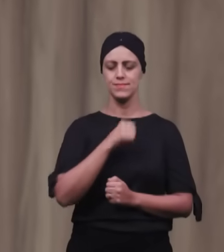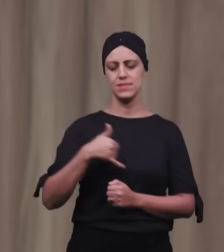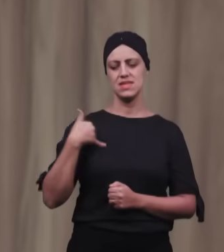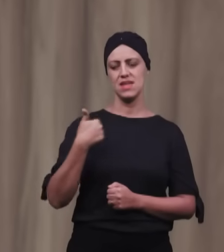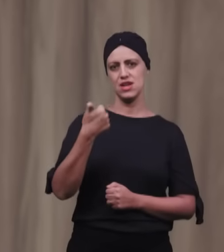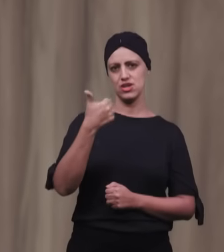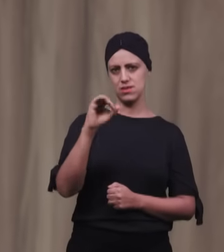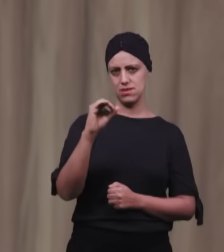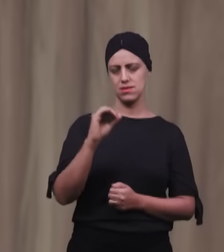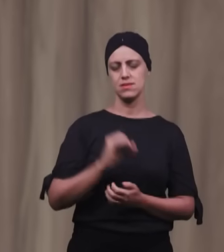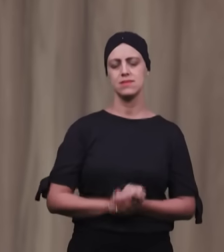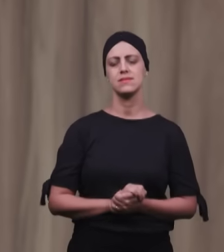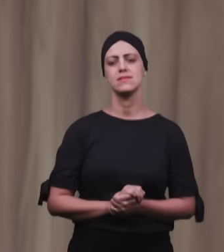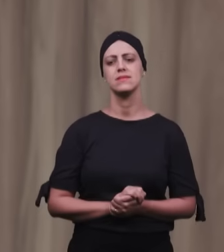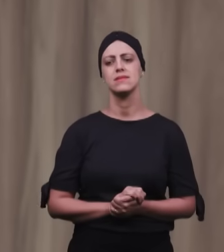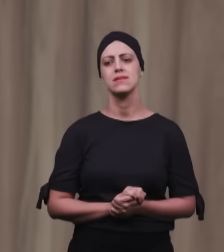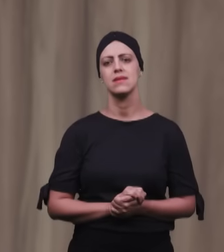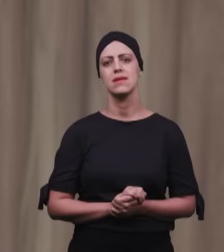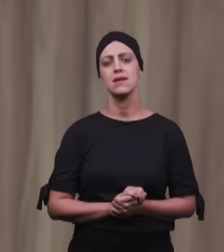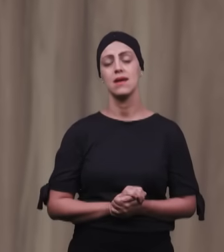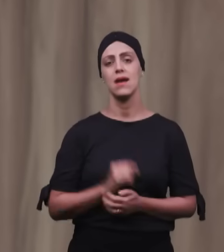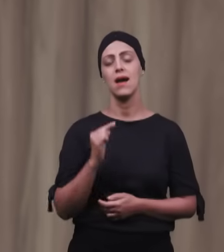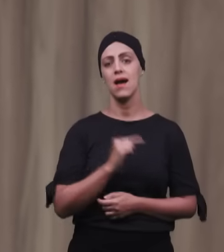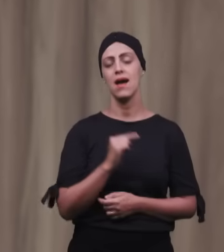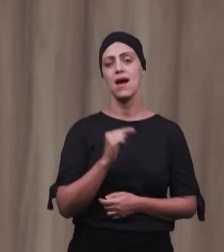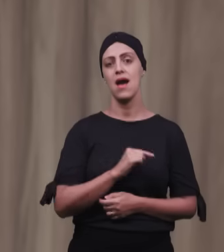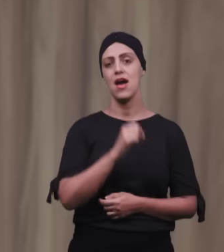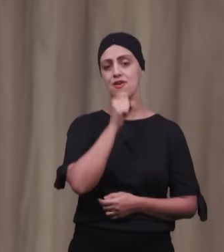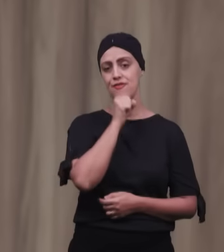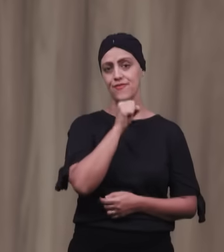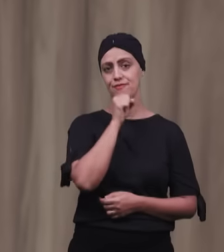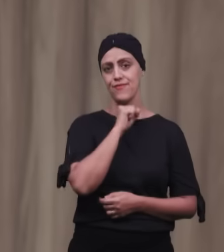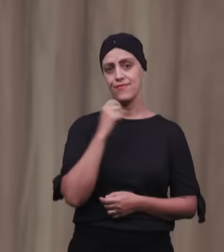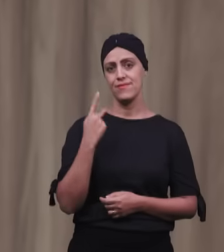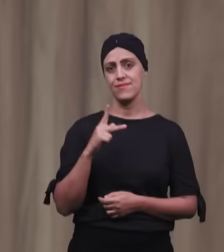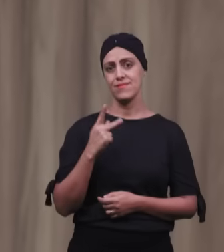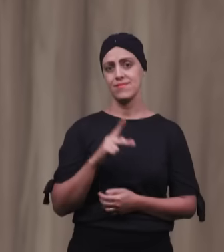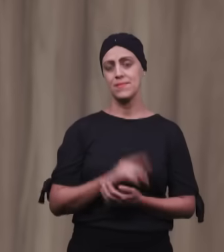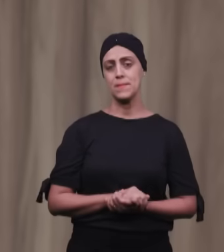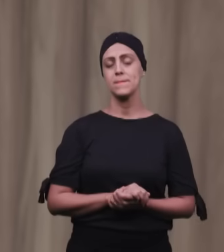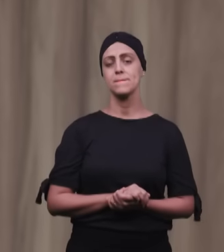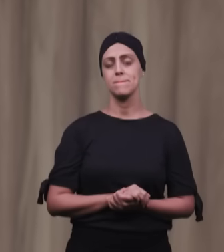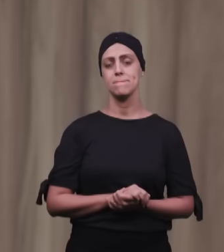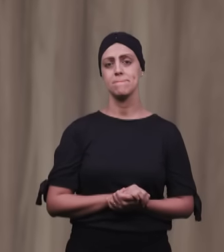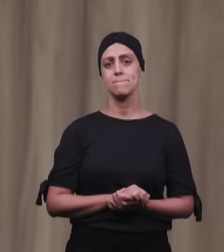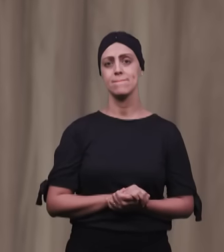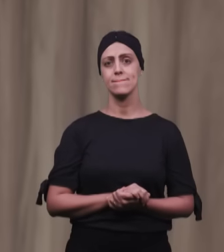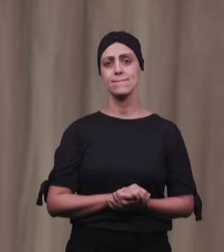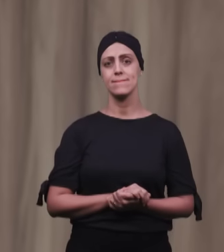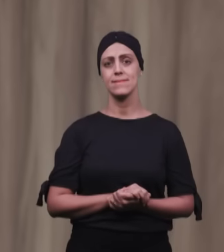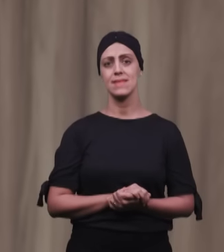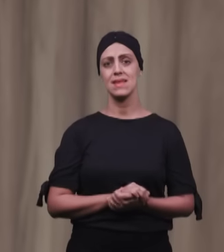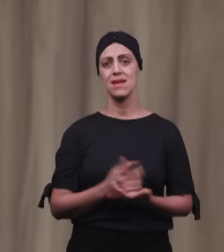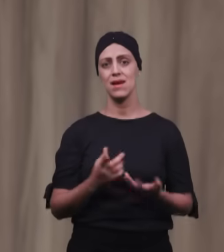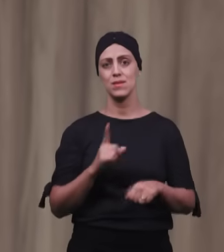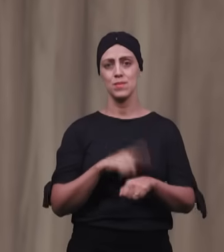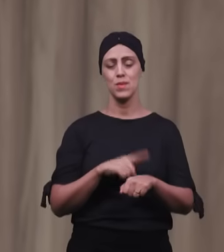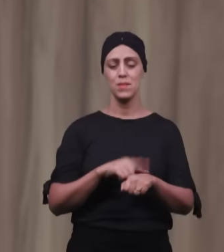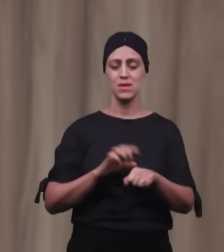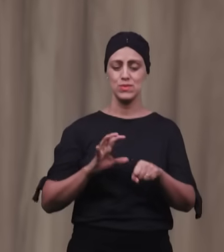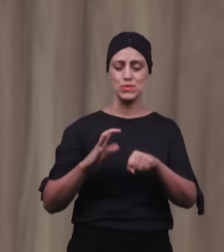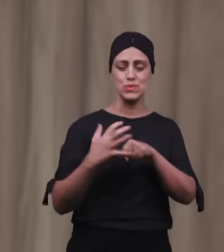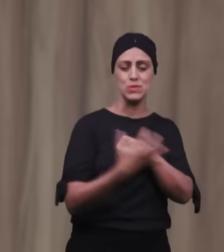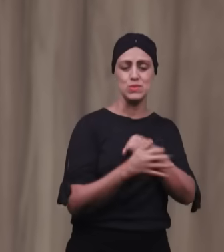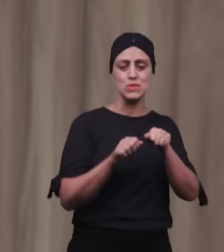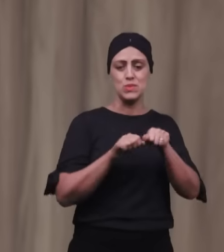e Então avó que não tinha condições estava aí naquele momento da